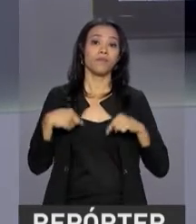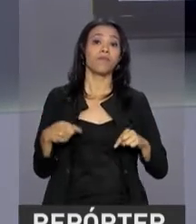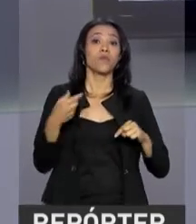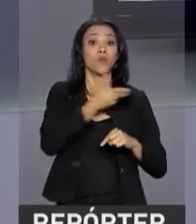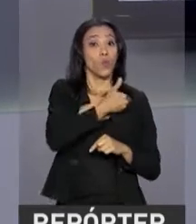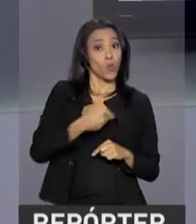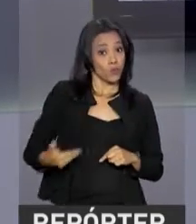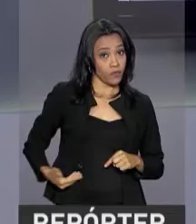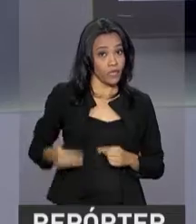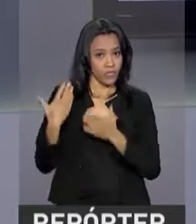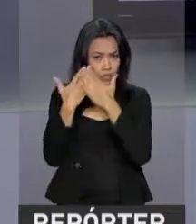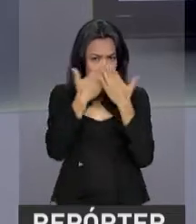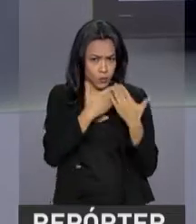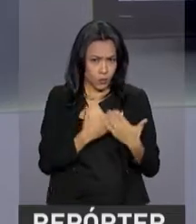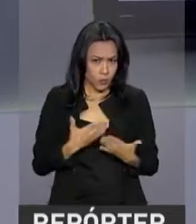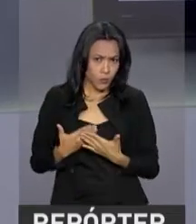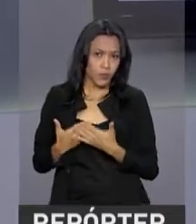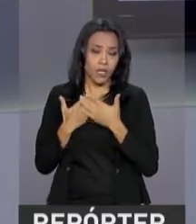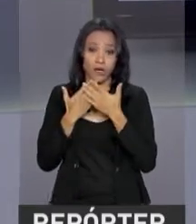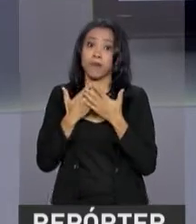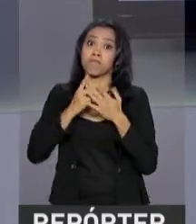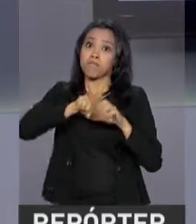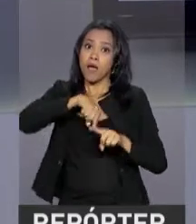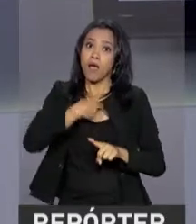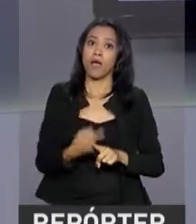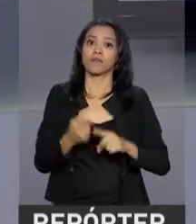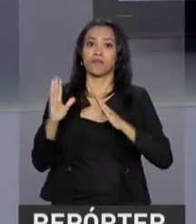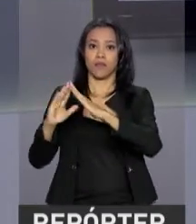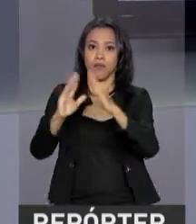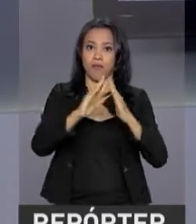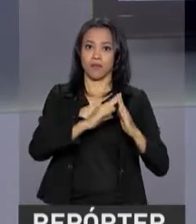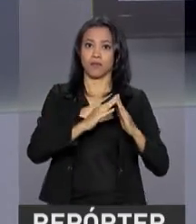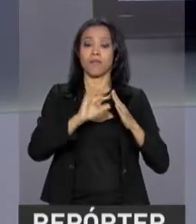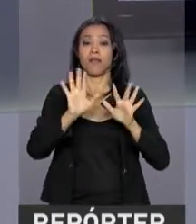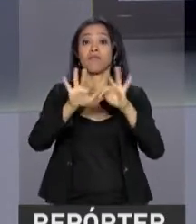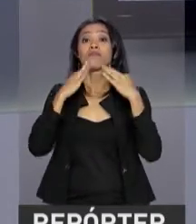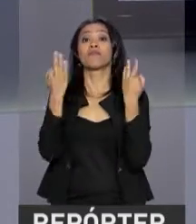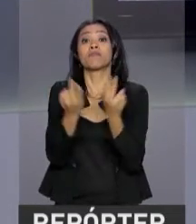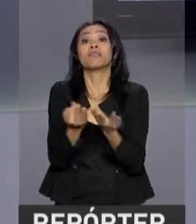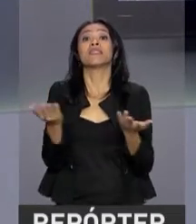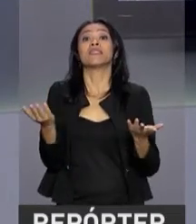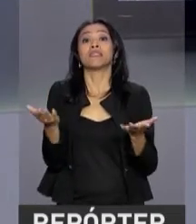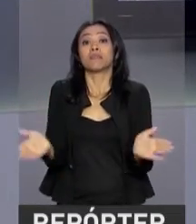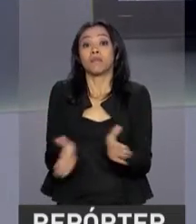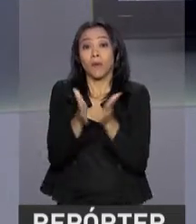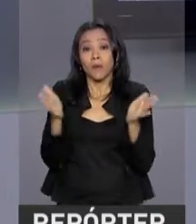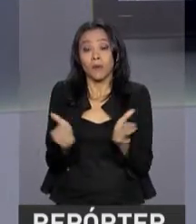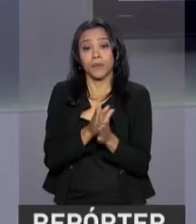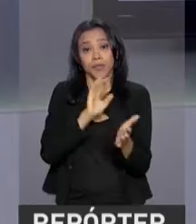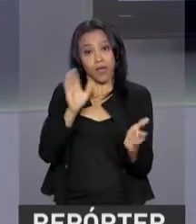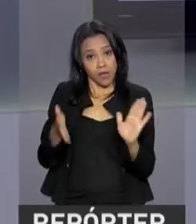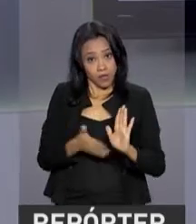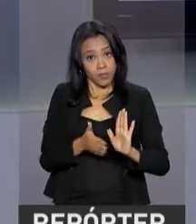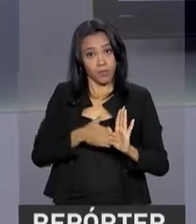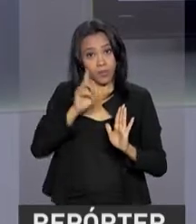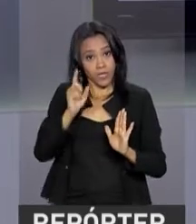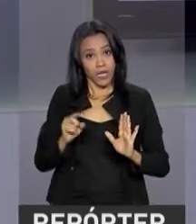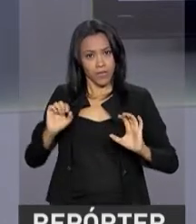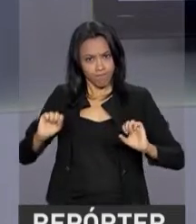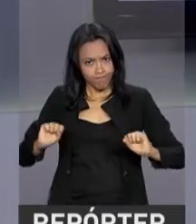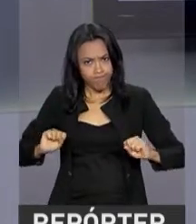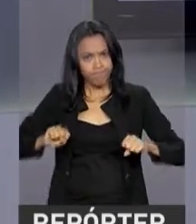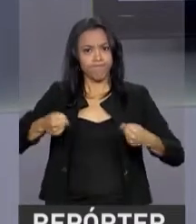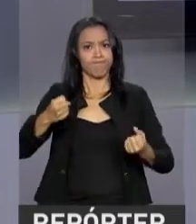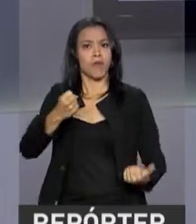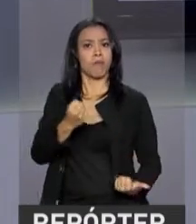estuda ampliar o programa minha casa minha vida para famílias carentes a iniciativa pretende alavancar o setor da construção civil